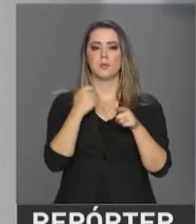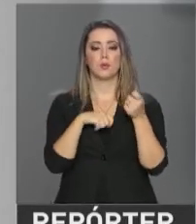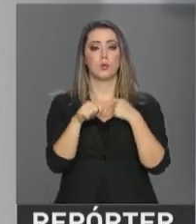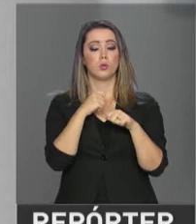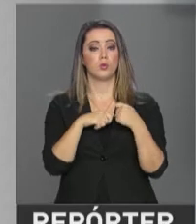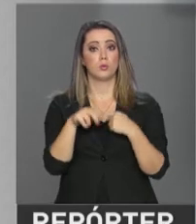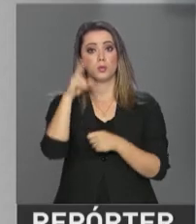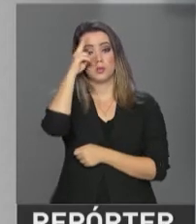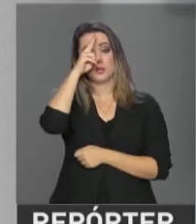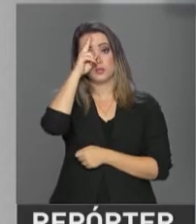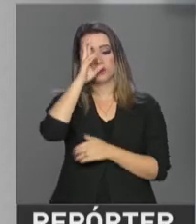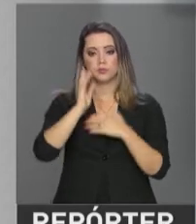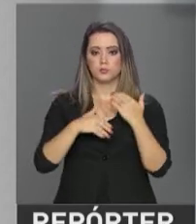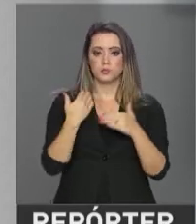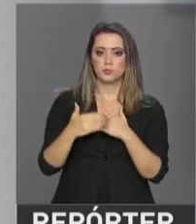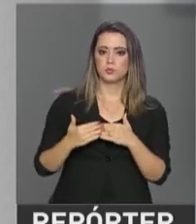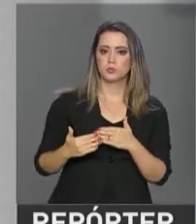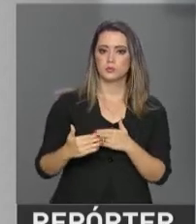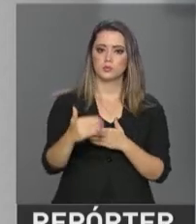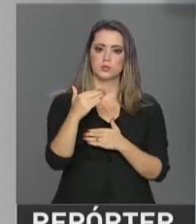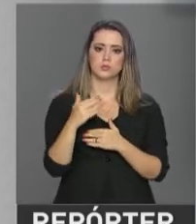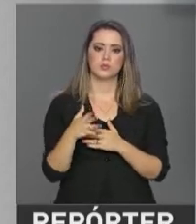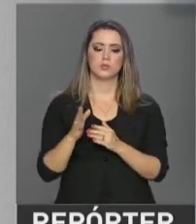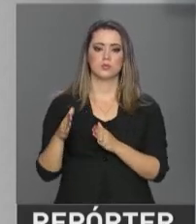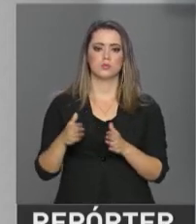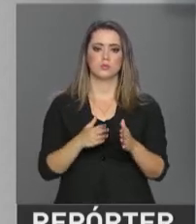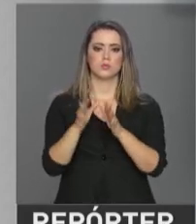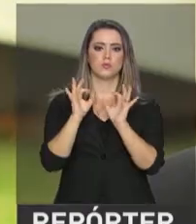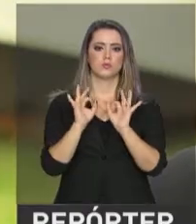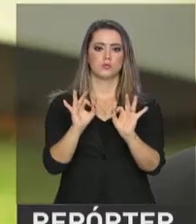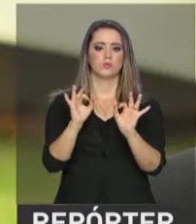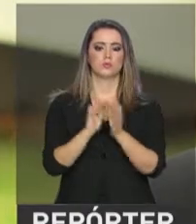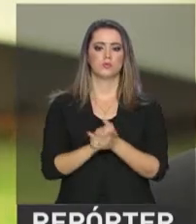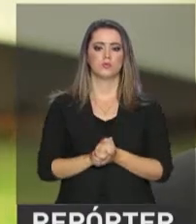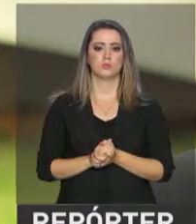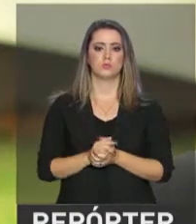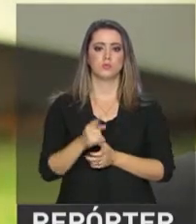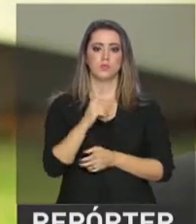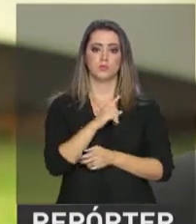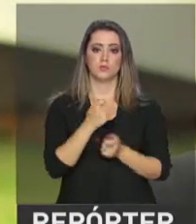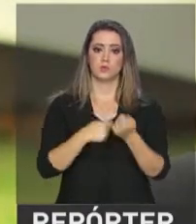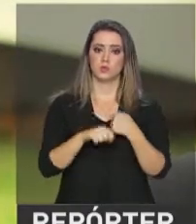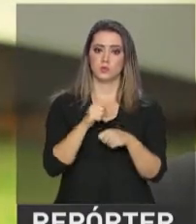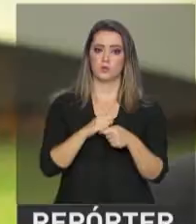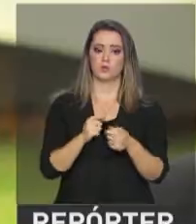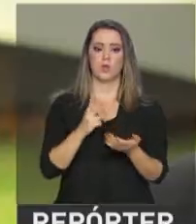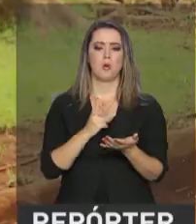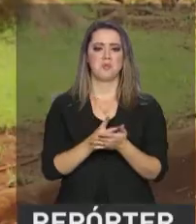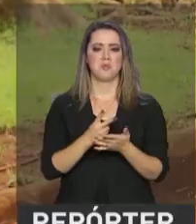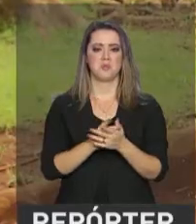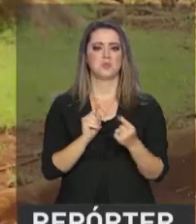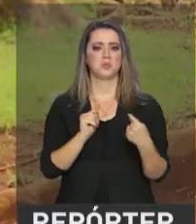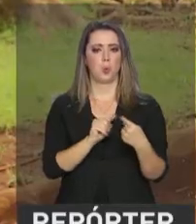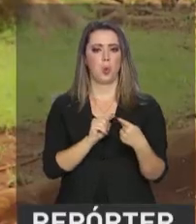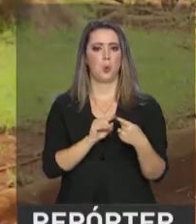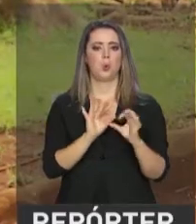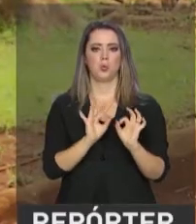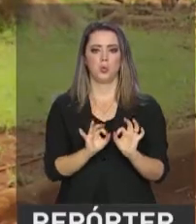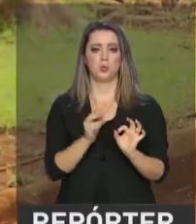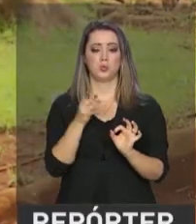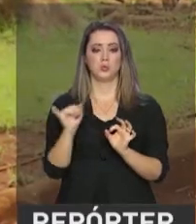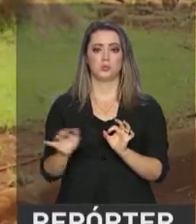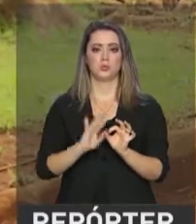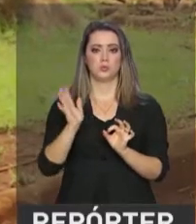história e segue avançando na direção certa este economista vai na mesma linha ele estima que a inflação